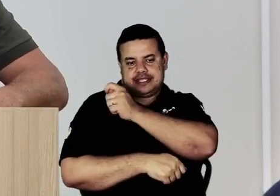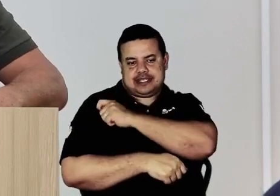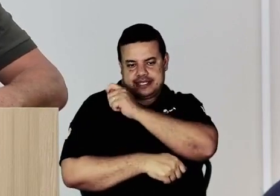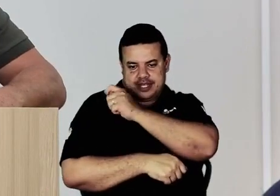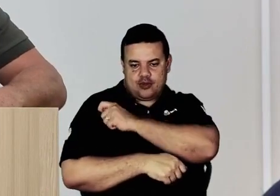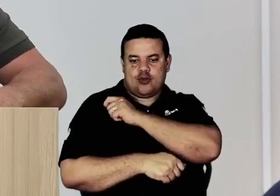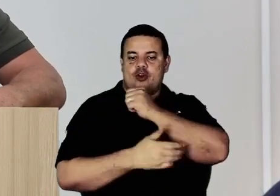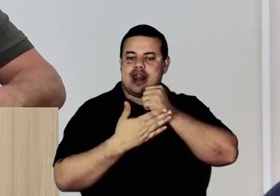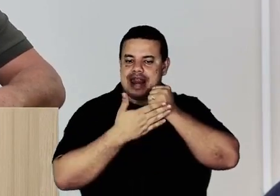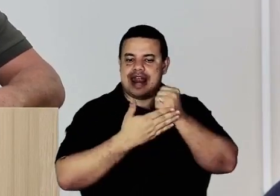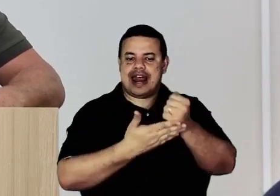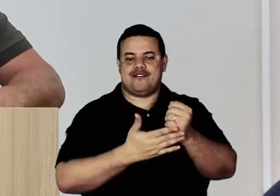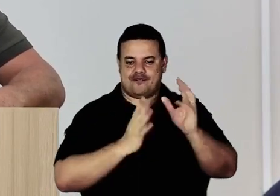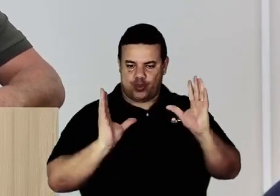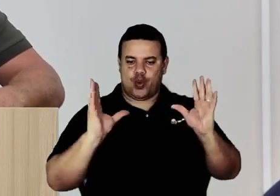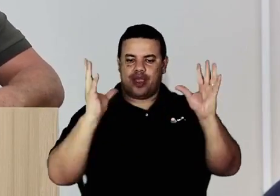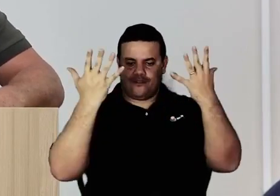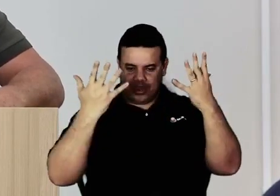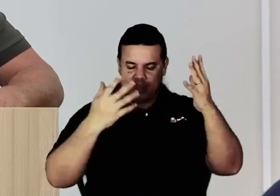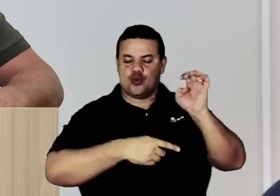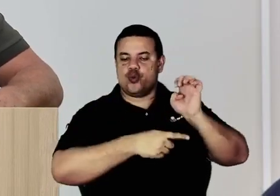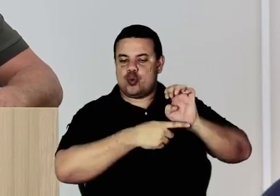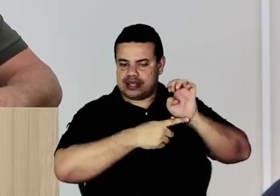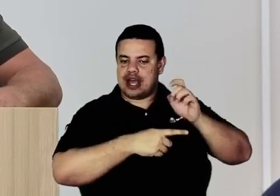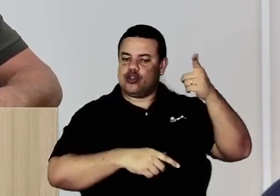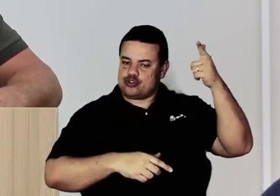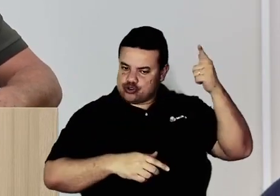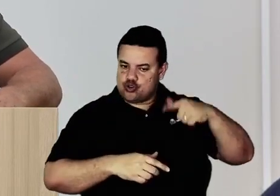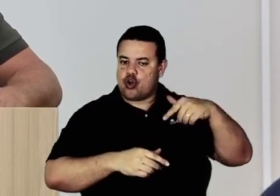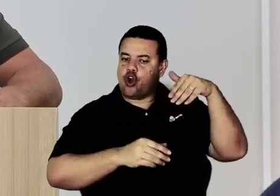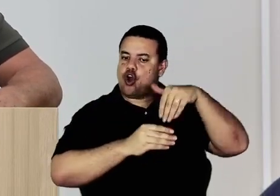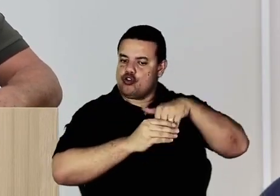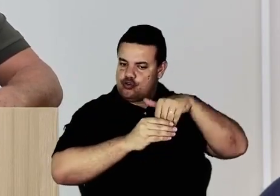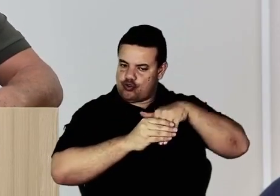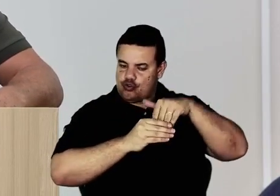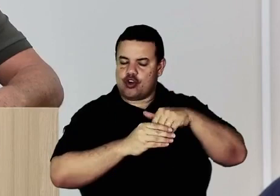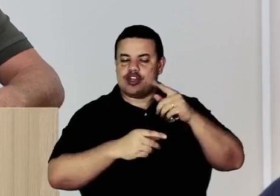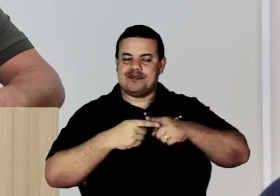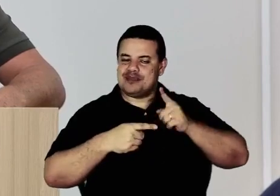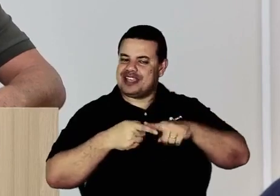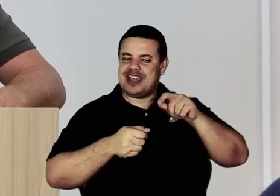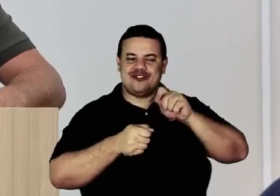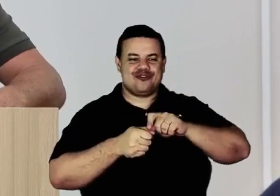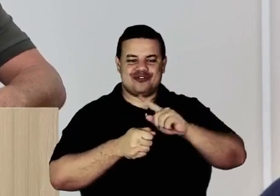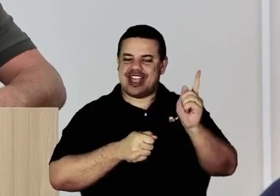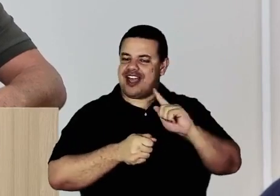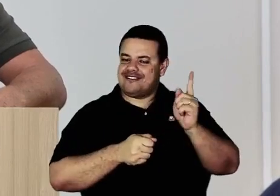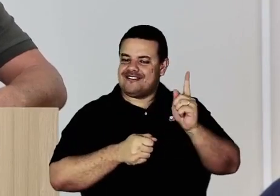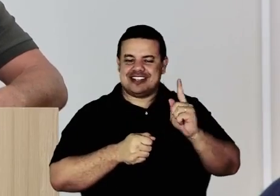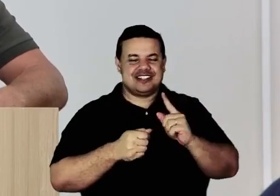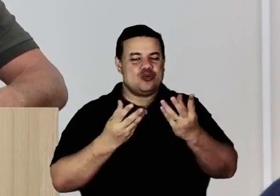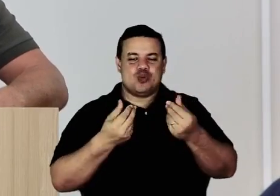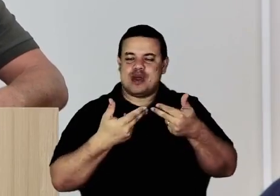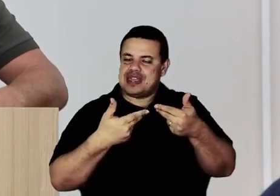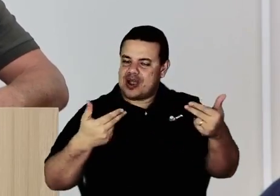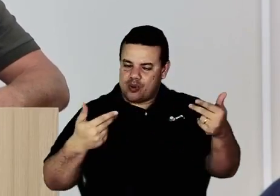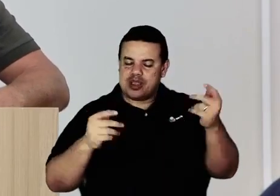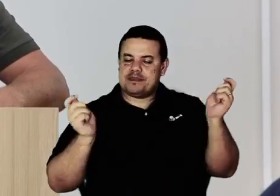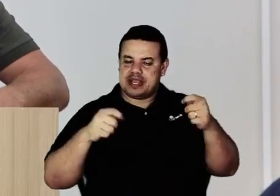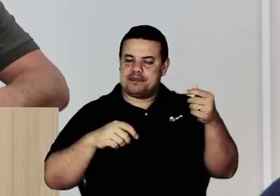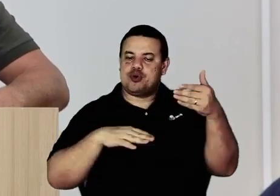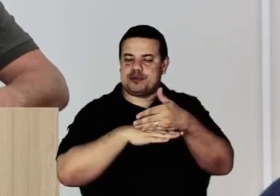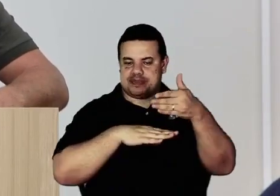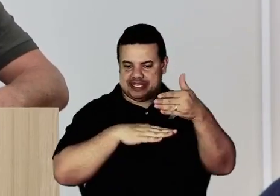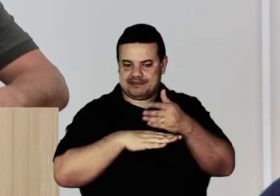Que o Estado também, volto mais uma vez aqui, não está fazendo muita coisa para que esses alunos possam participar desses eventos, que é de suma